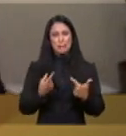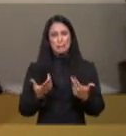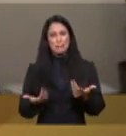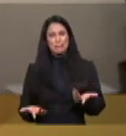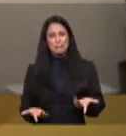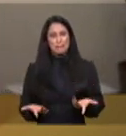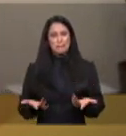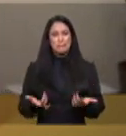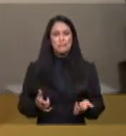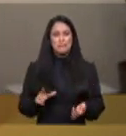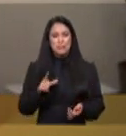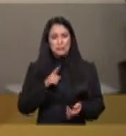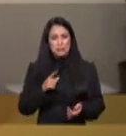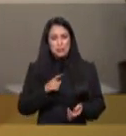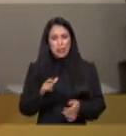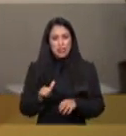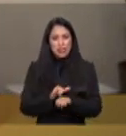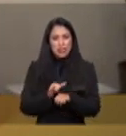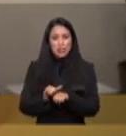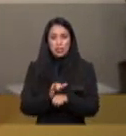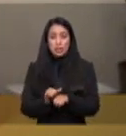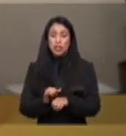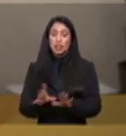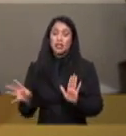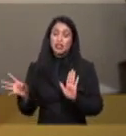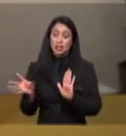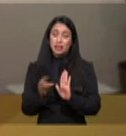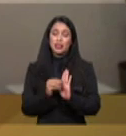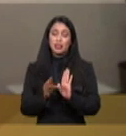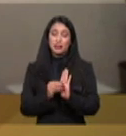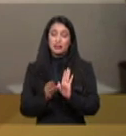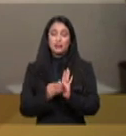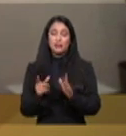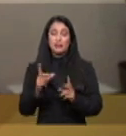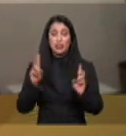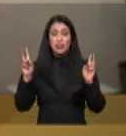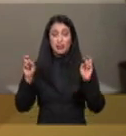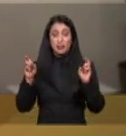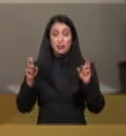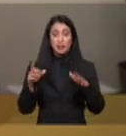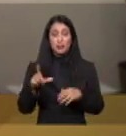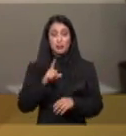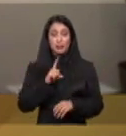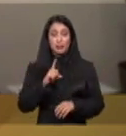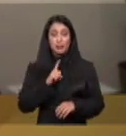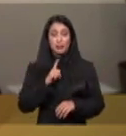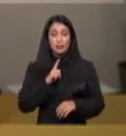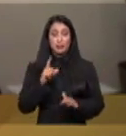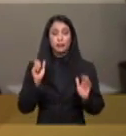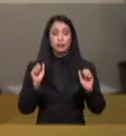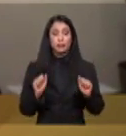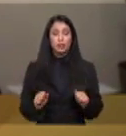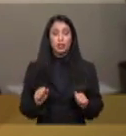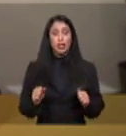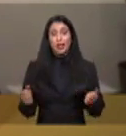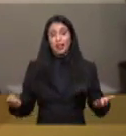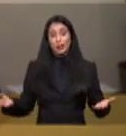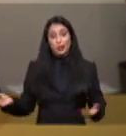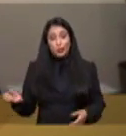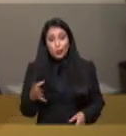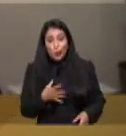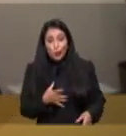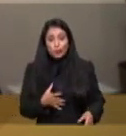sobretudo, as armadilhas compreendidas nesta temática. Trata-se de um fenômeno recente,